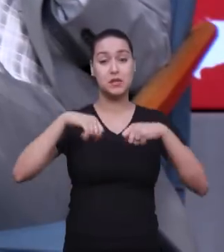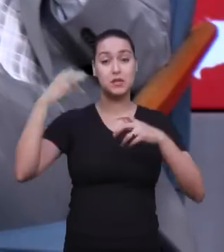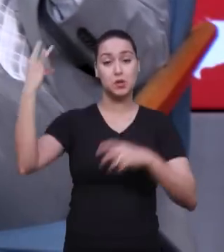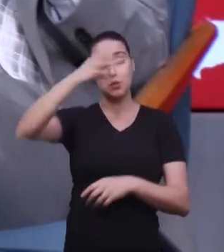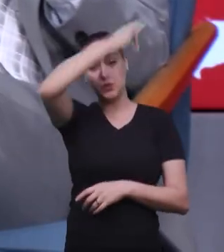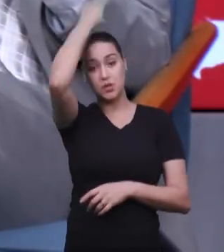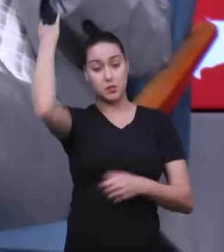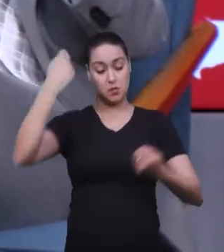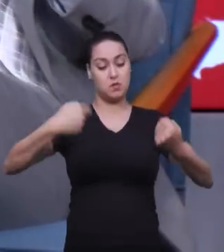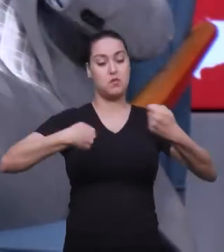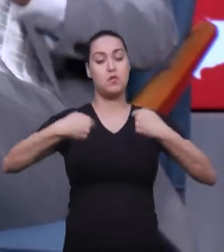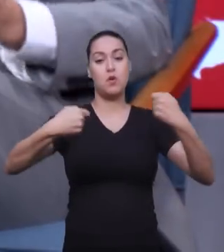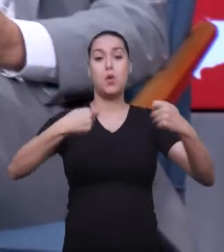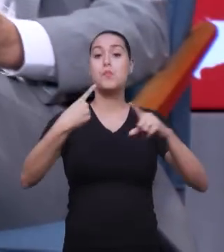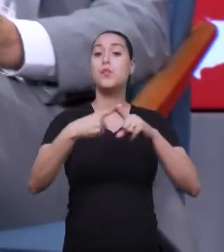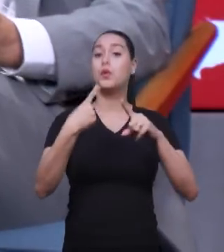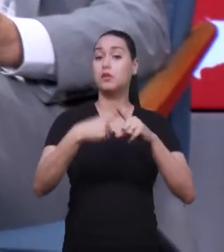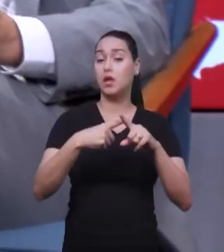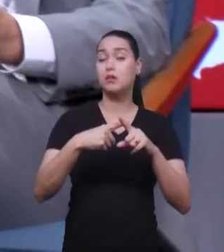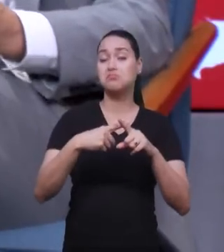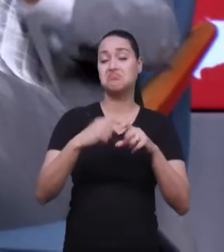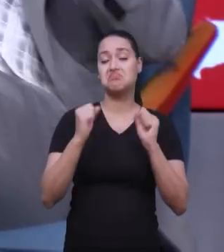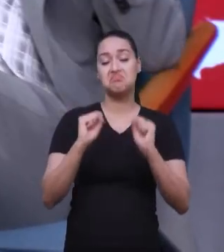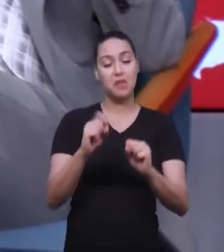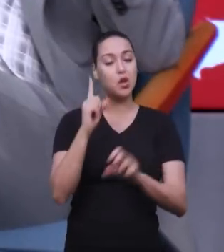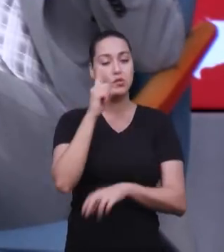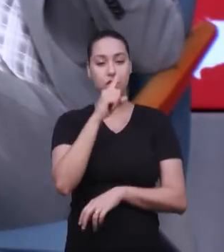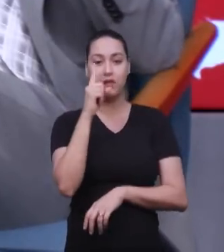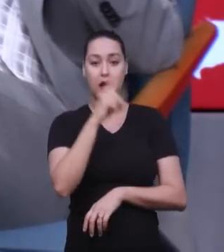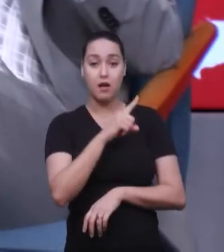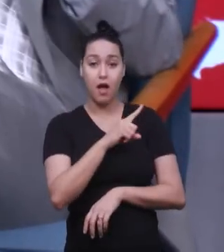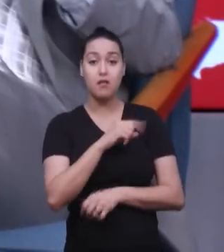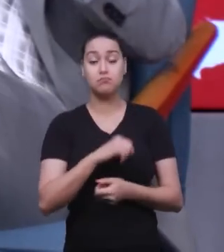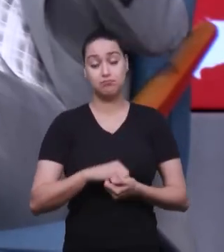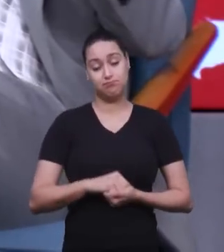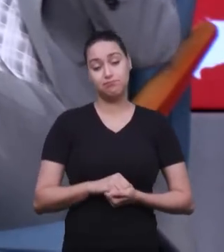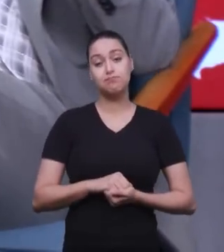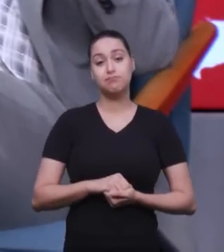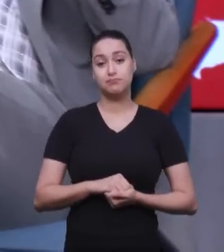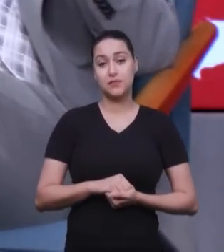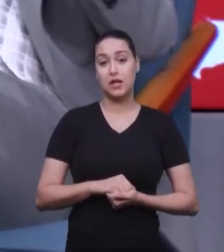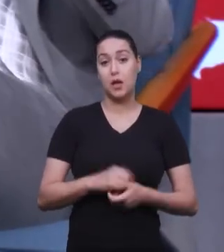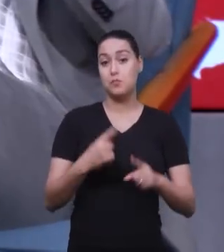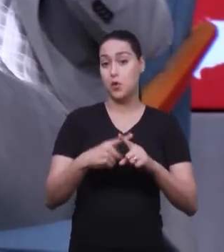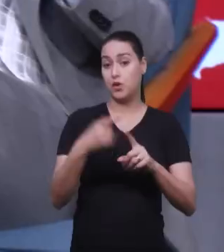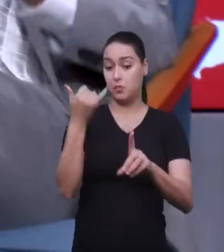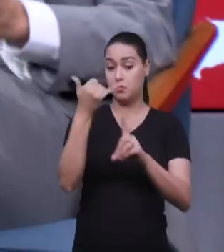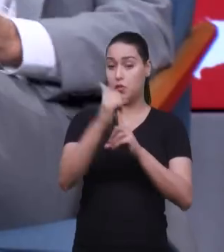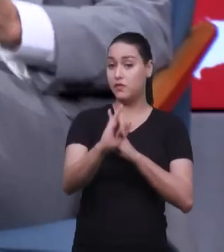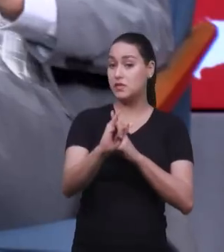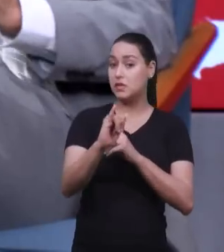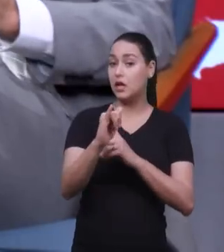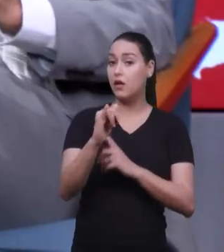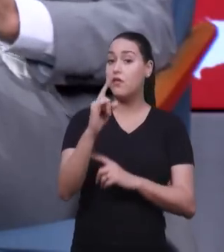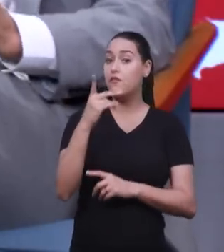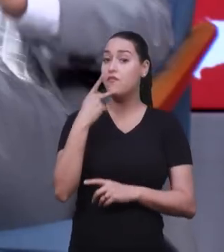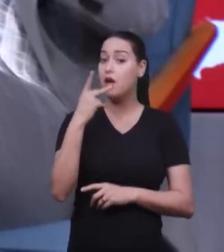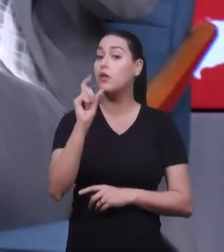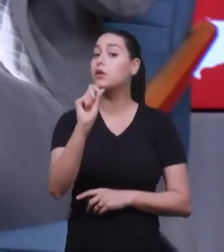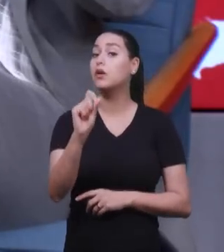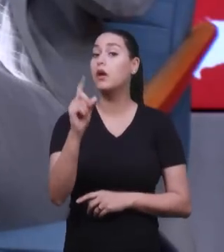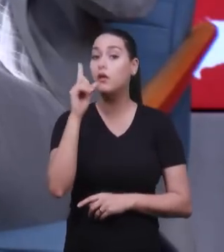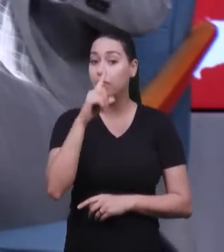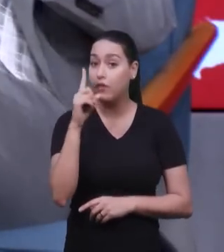dirigido pelo Espírito Santo, porque ele pode falhar. Ele achava que não podia falhar, a profecia disse que ele ia falhar, ele não aceitou